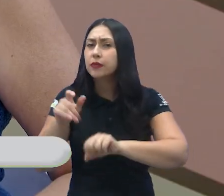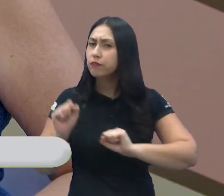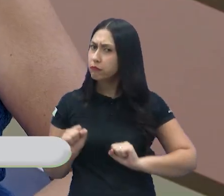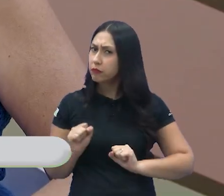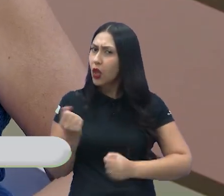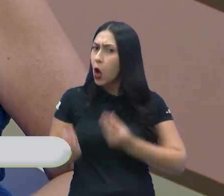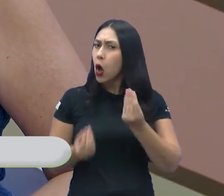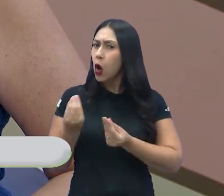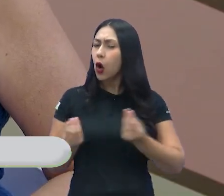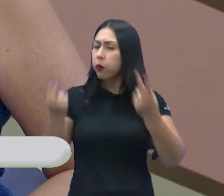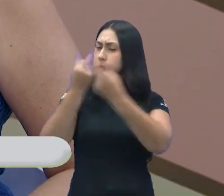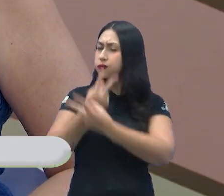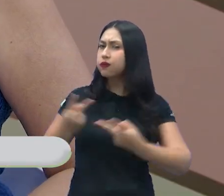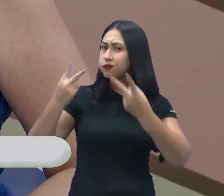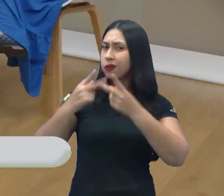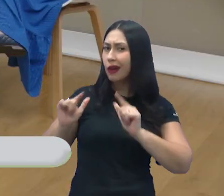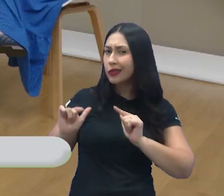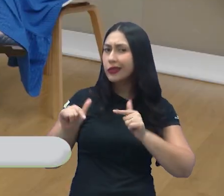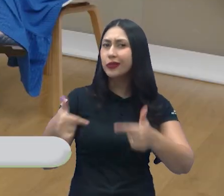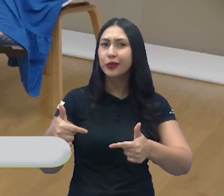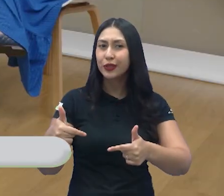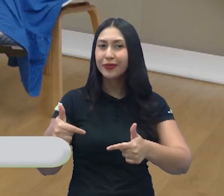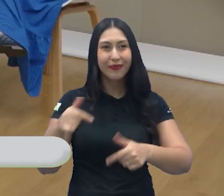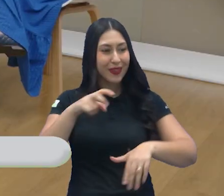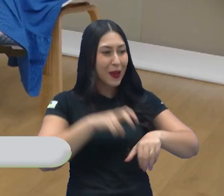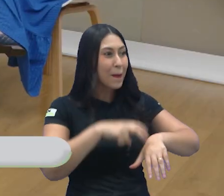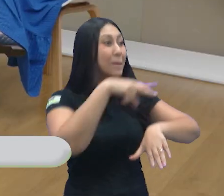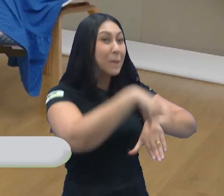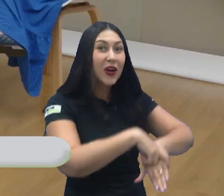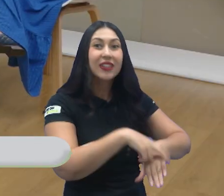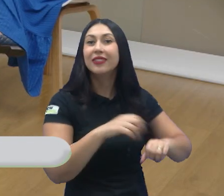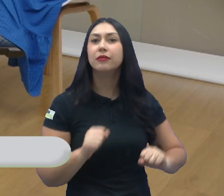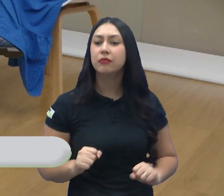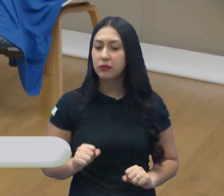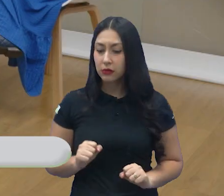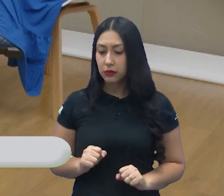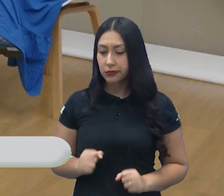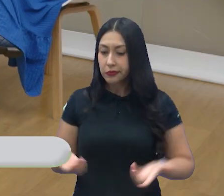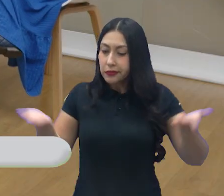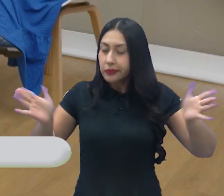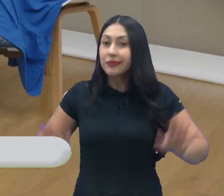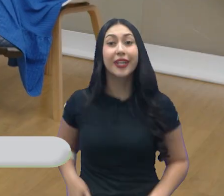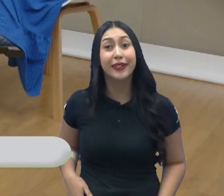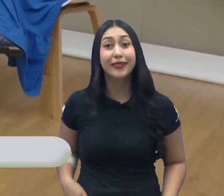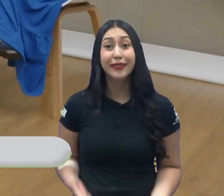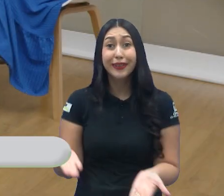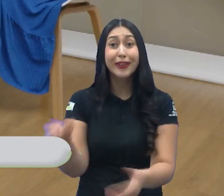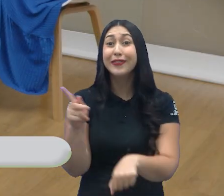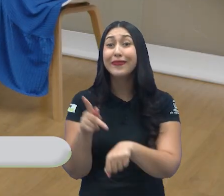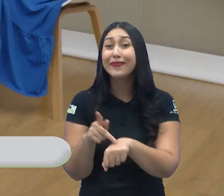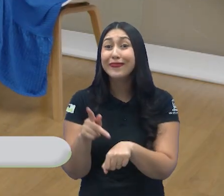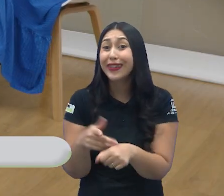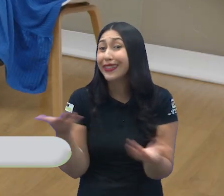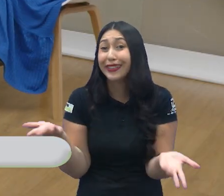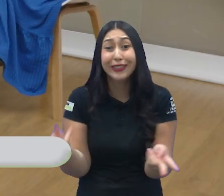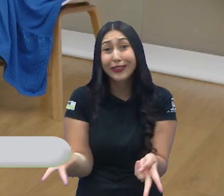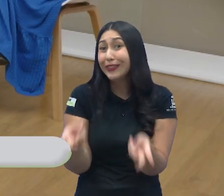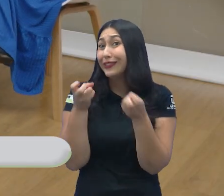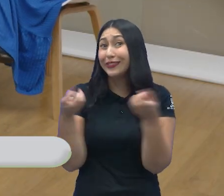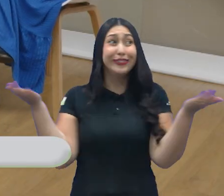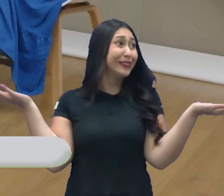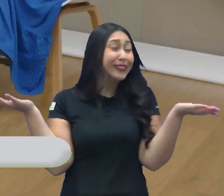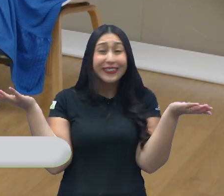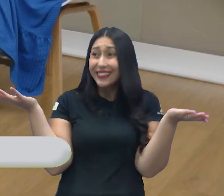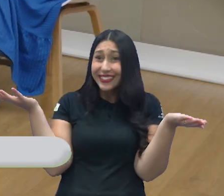reagiria a essa pedra, né? Ele pula a pedra? Ele chega e fala assim: tinha uma pedra aqui, eu nem vi.